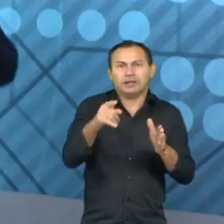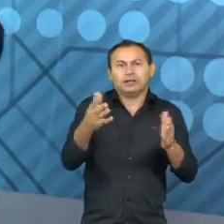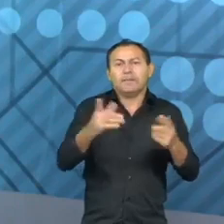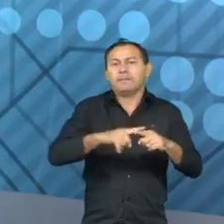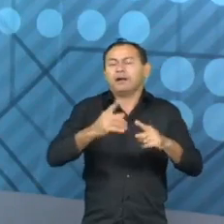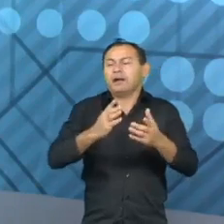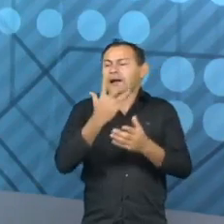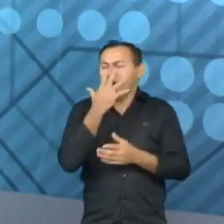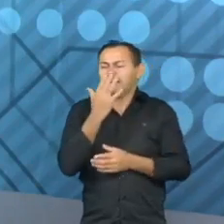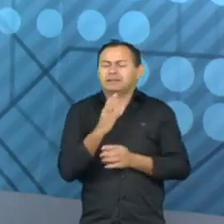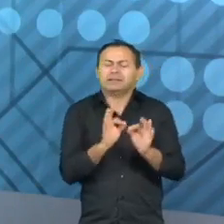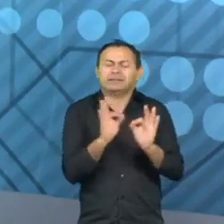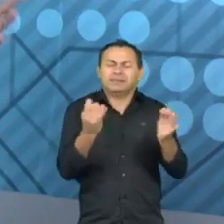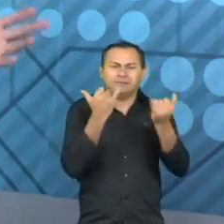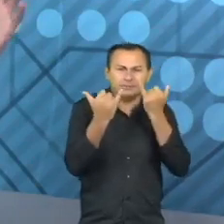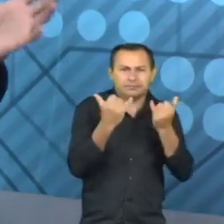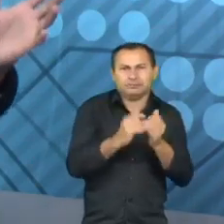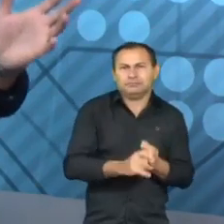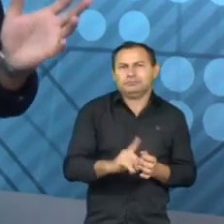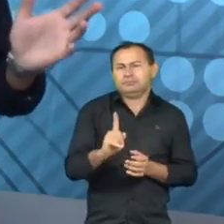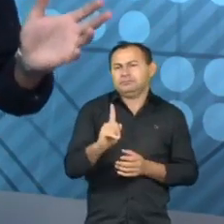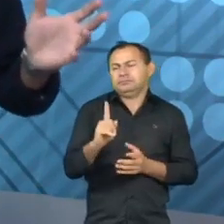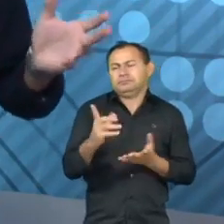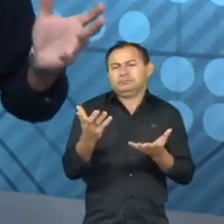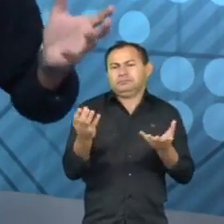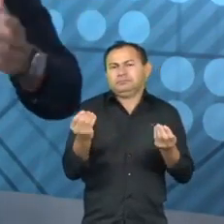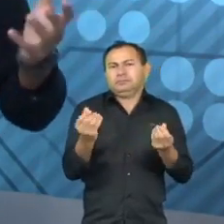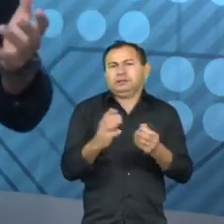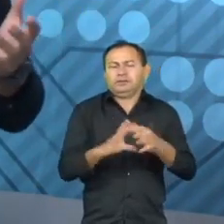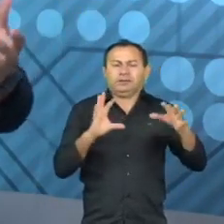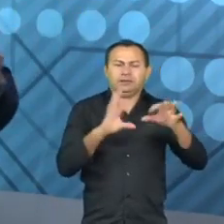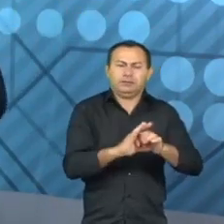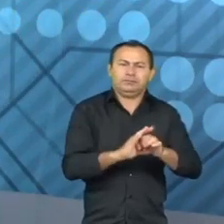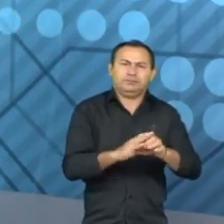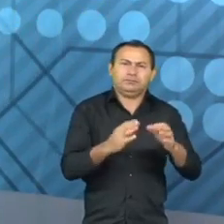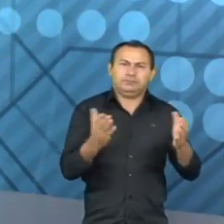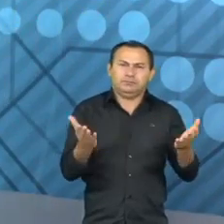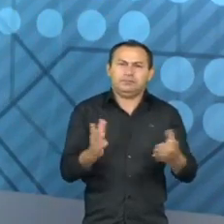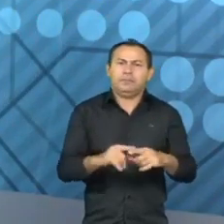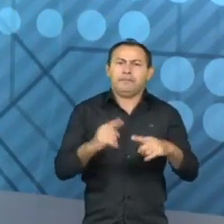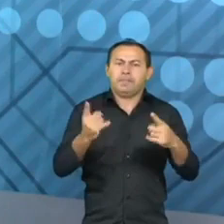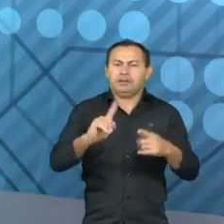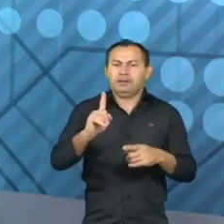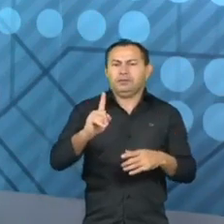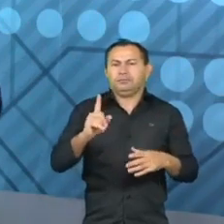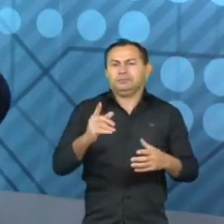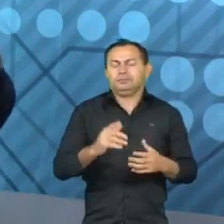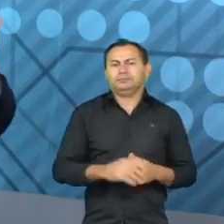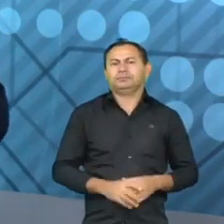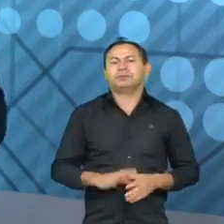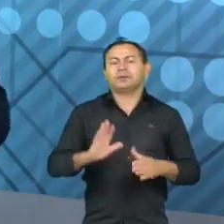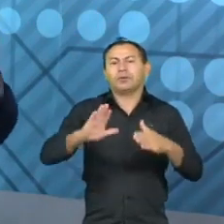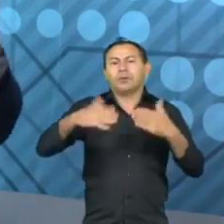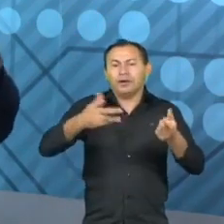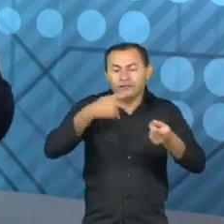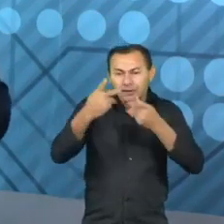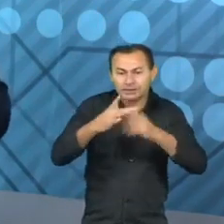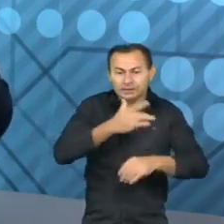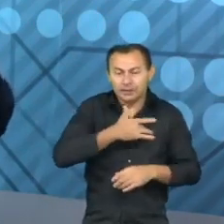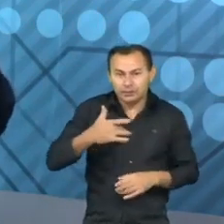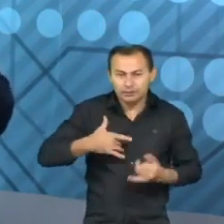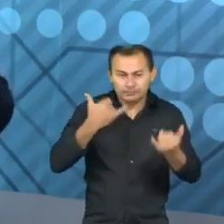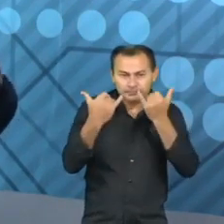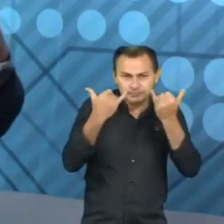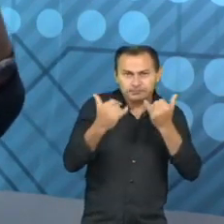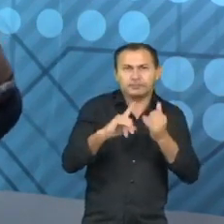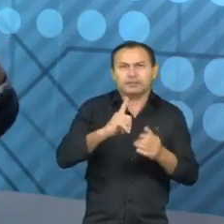que você acha que é uma simples informação, que não tem muita conexão, sabe? Mas não. Quando a gente fala em saúde, essas informações